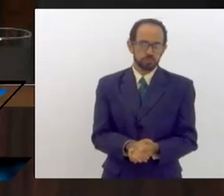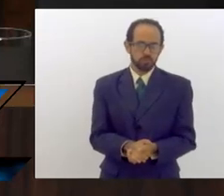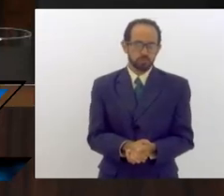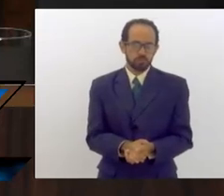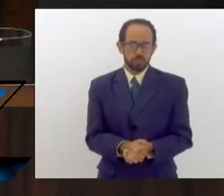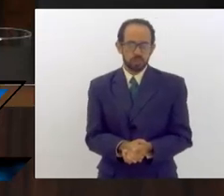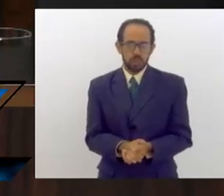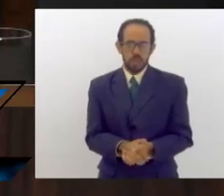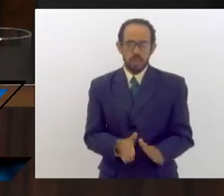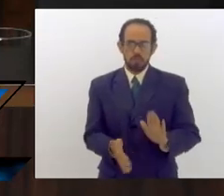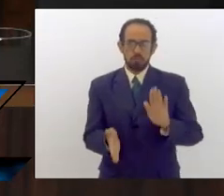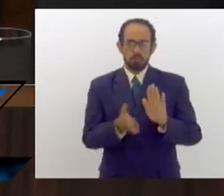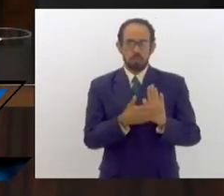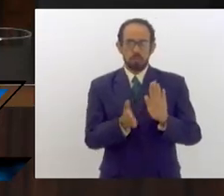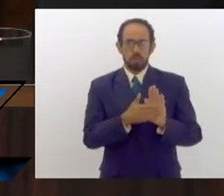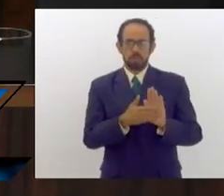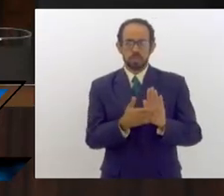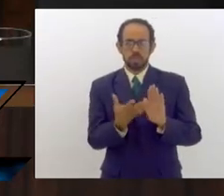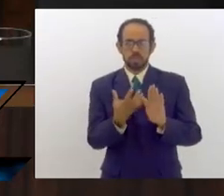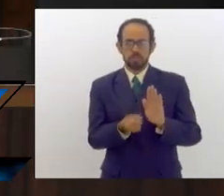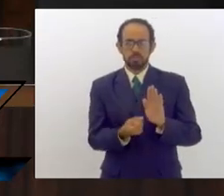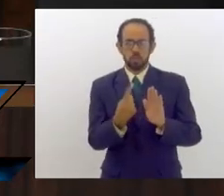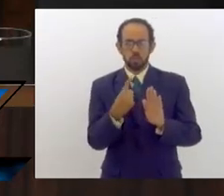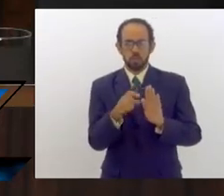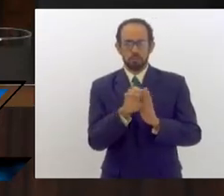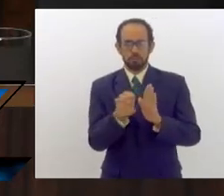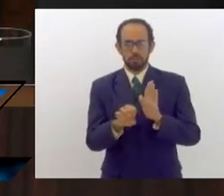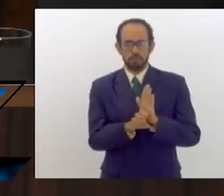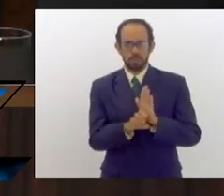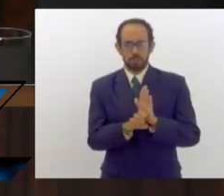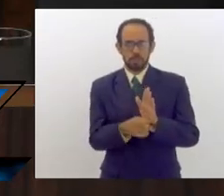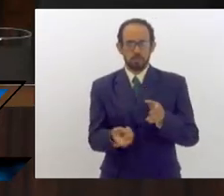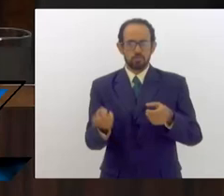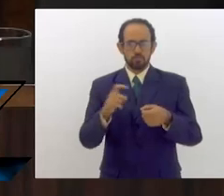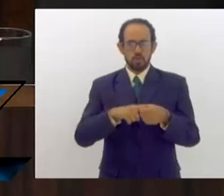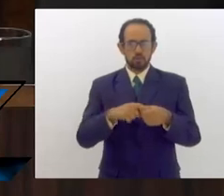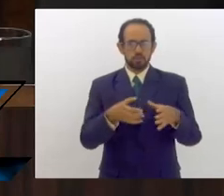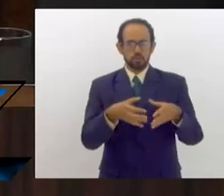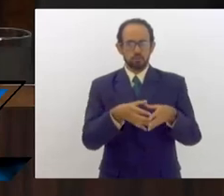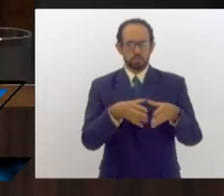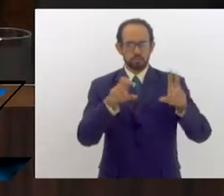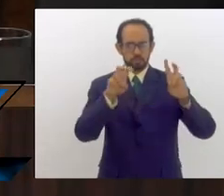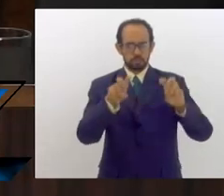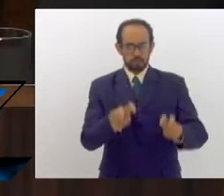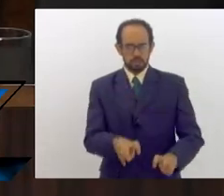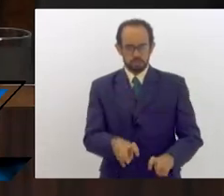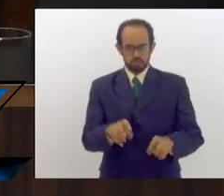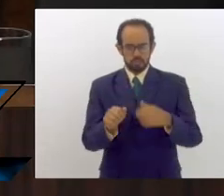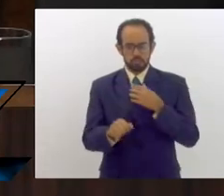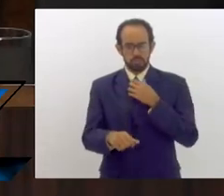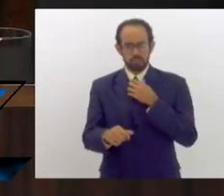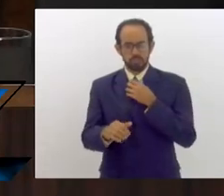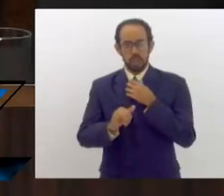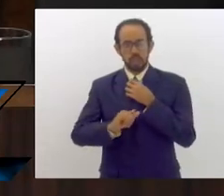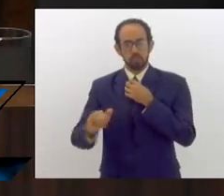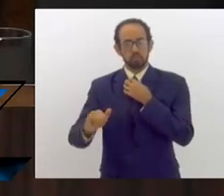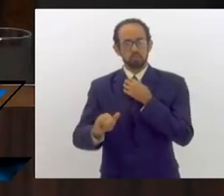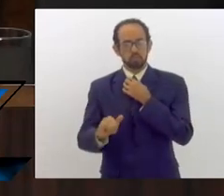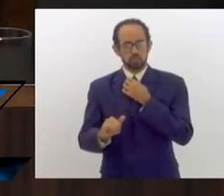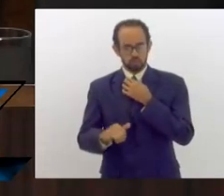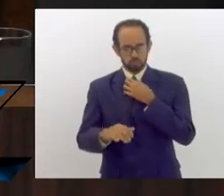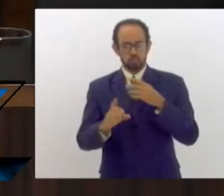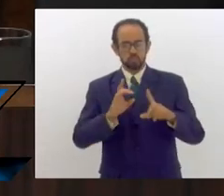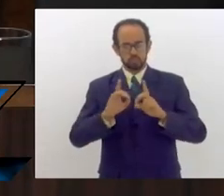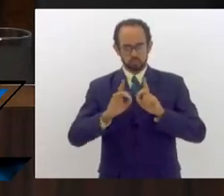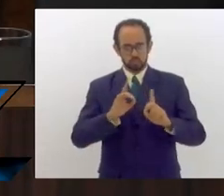apresente proposta recebeu uma Emenda e retorne as comissões temáticas anuncio em discussão